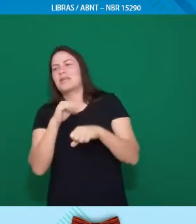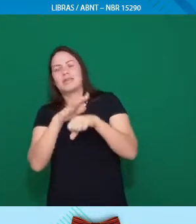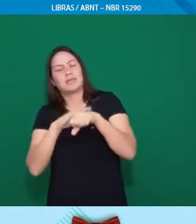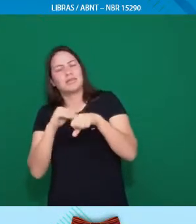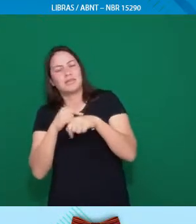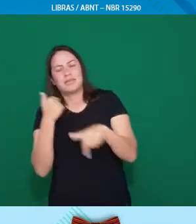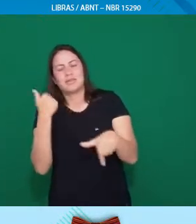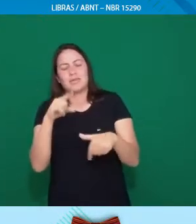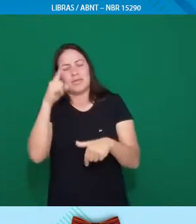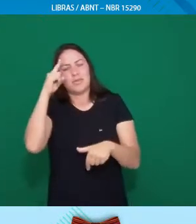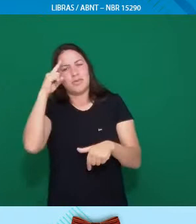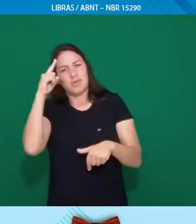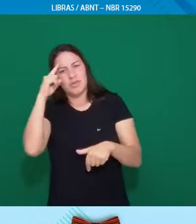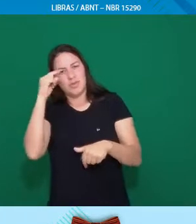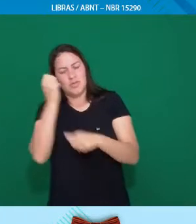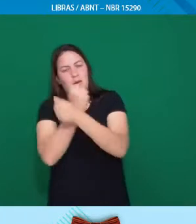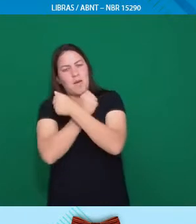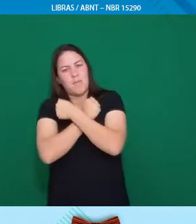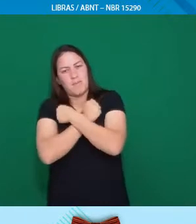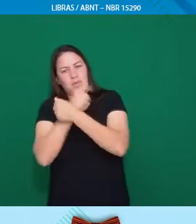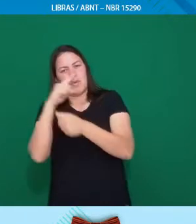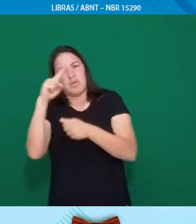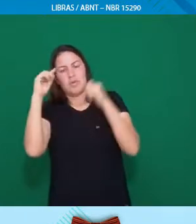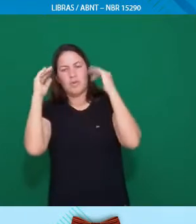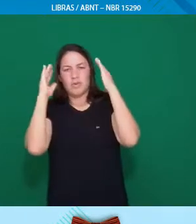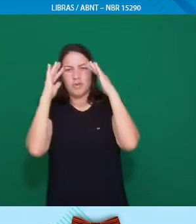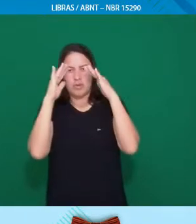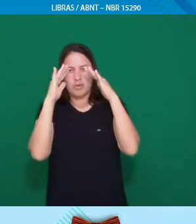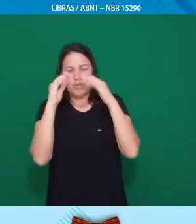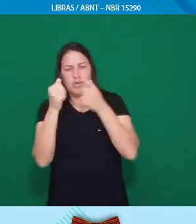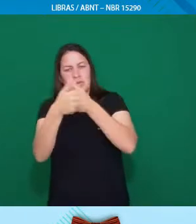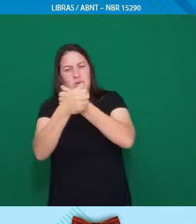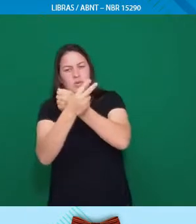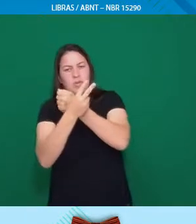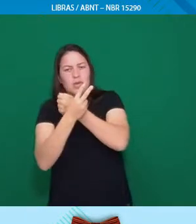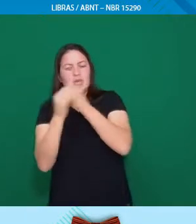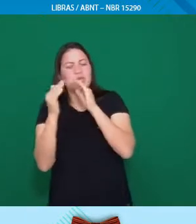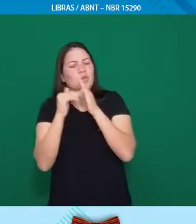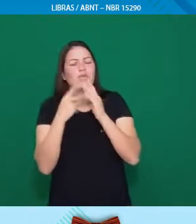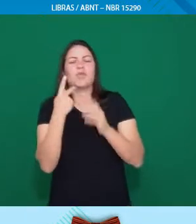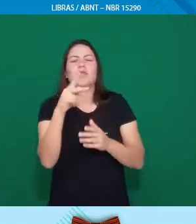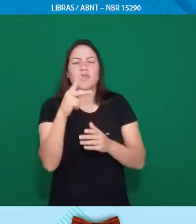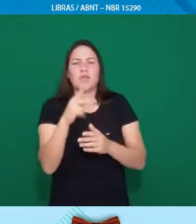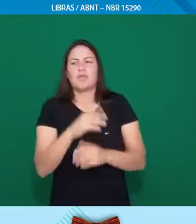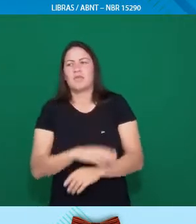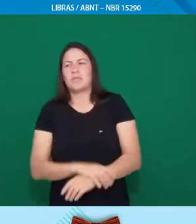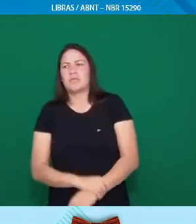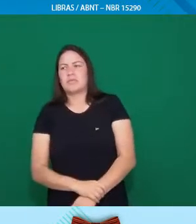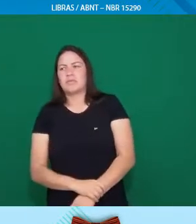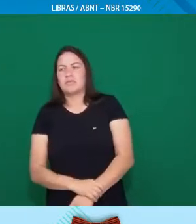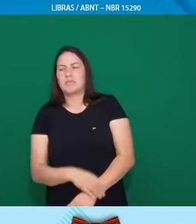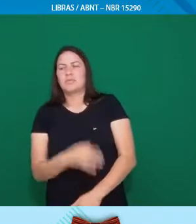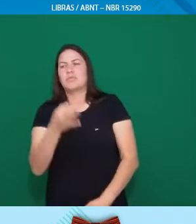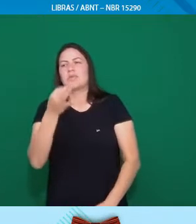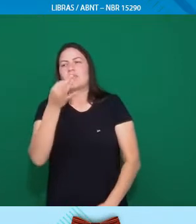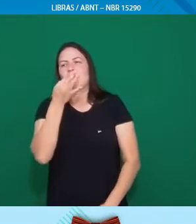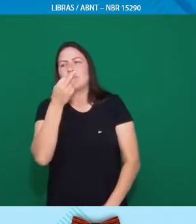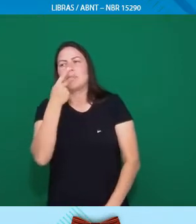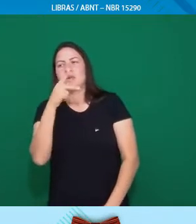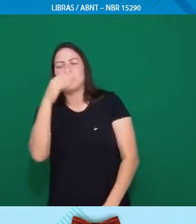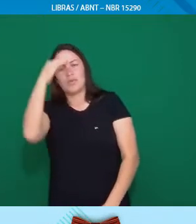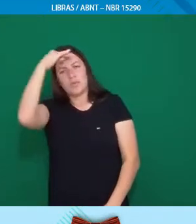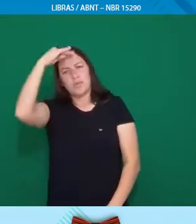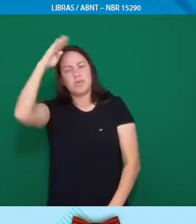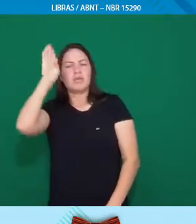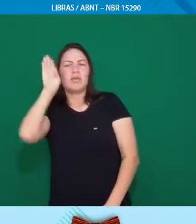e com seu trabalho do dia a dia um abraço e que Deus proteja todos vocês o velório e